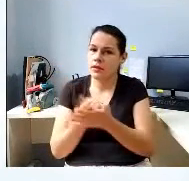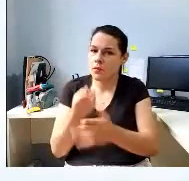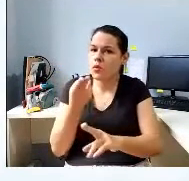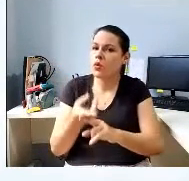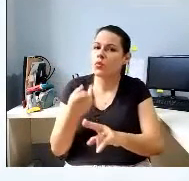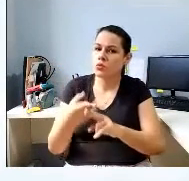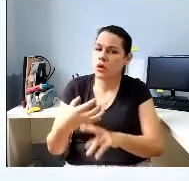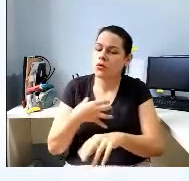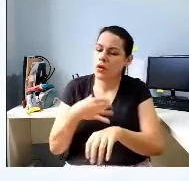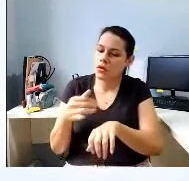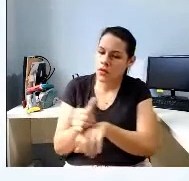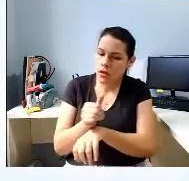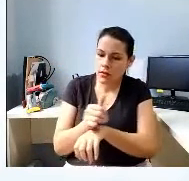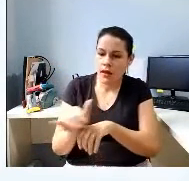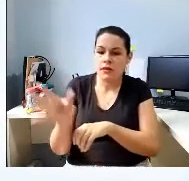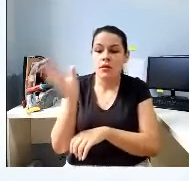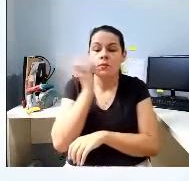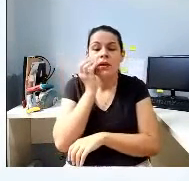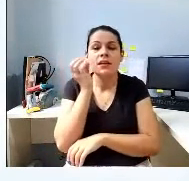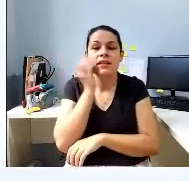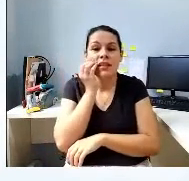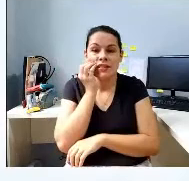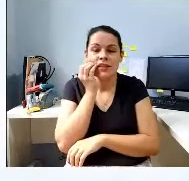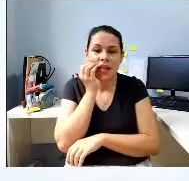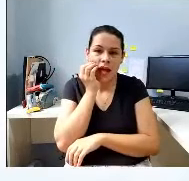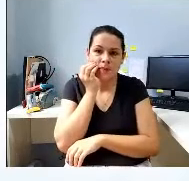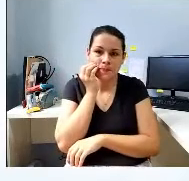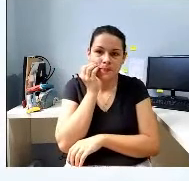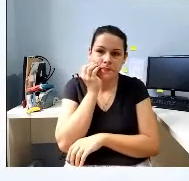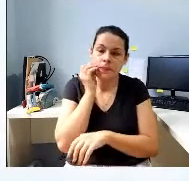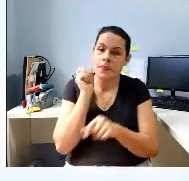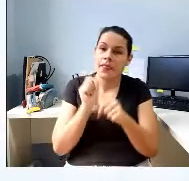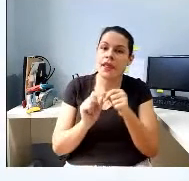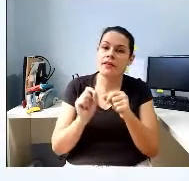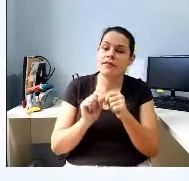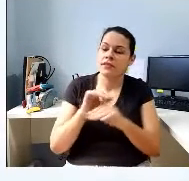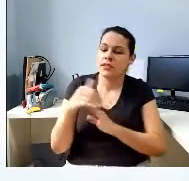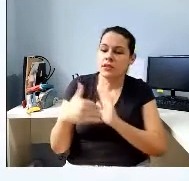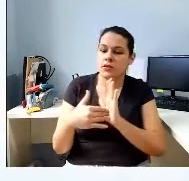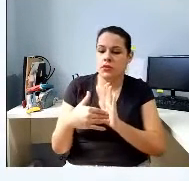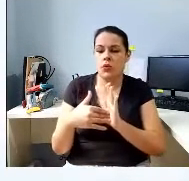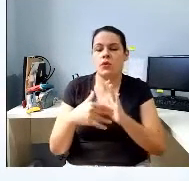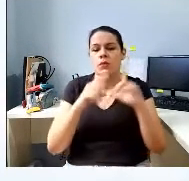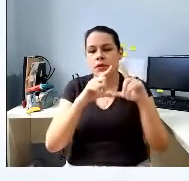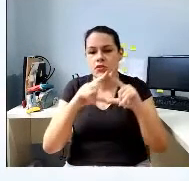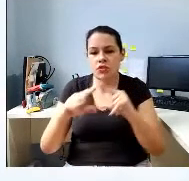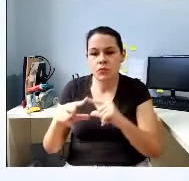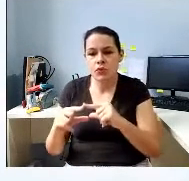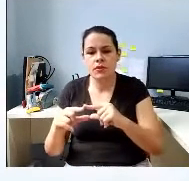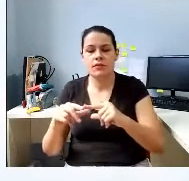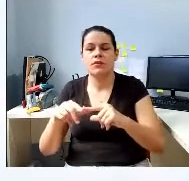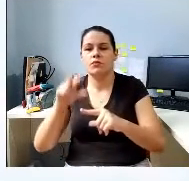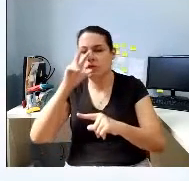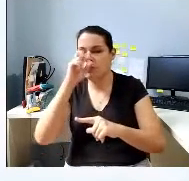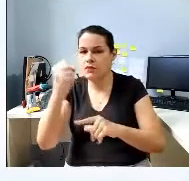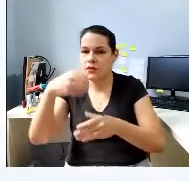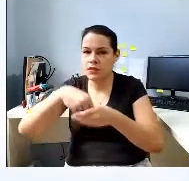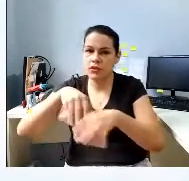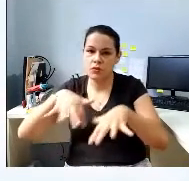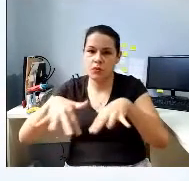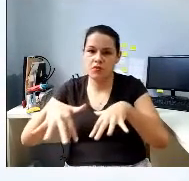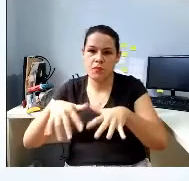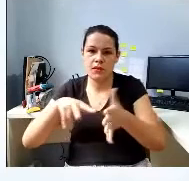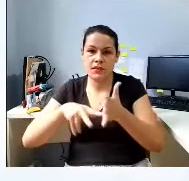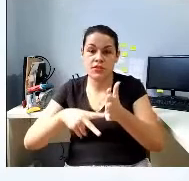pessoas para tentar fazer essa diminuição de força do movimento sindical. Mas, por